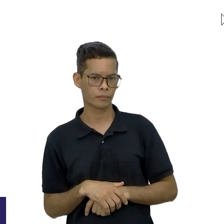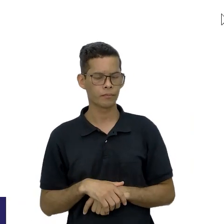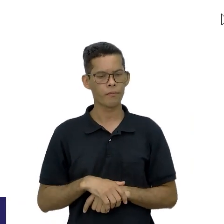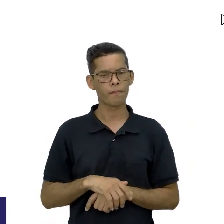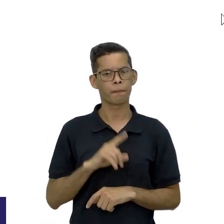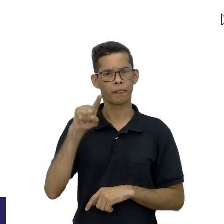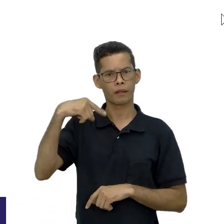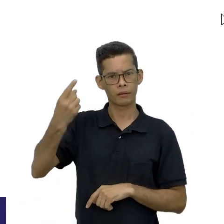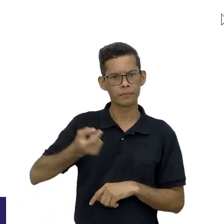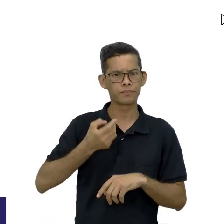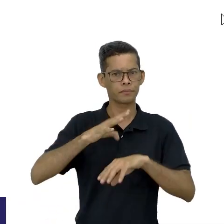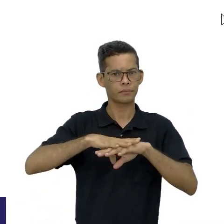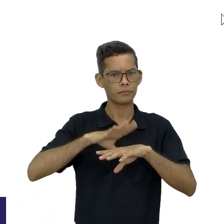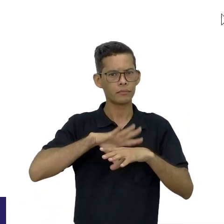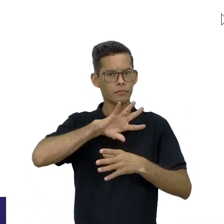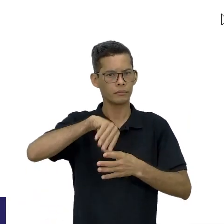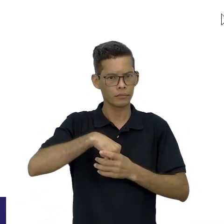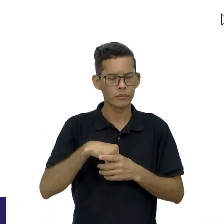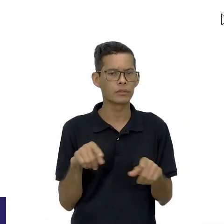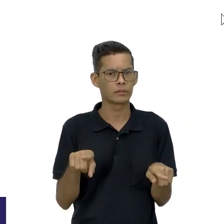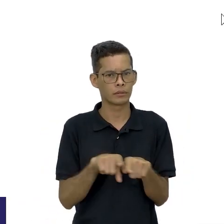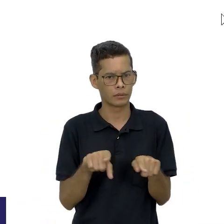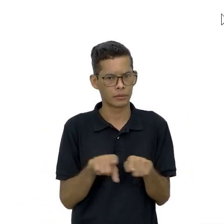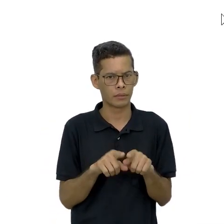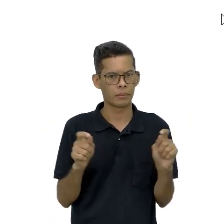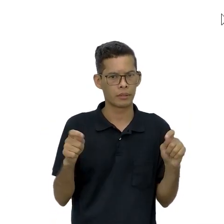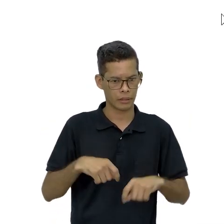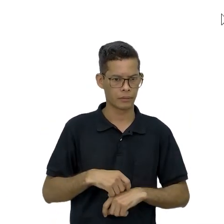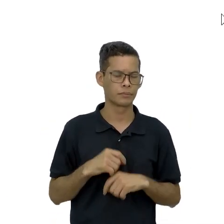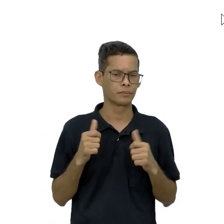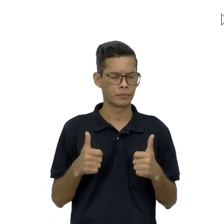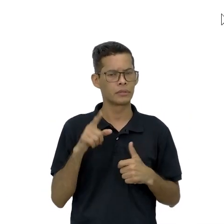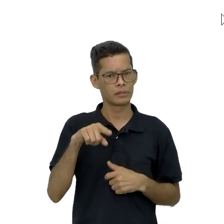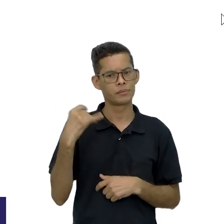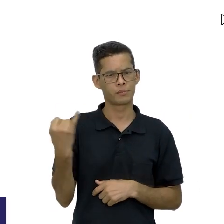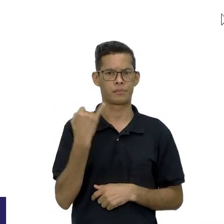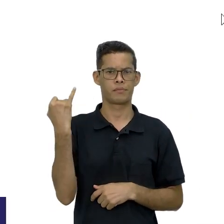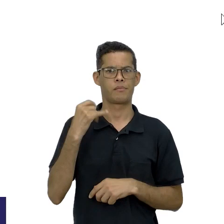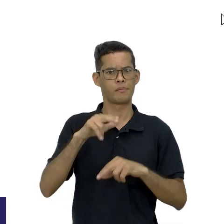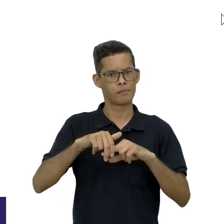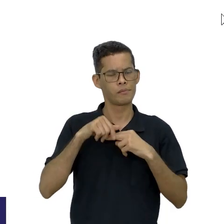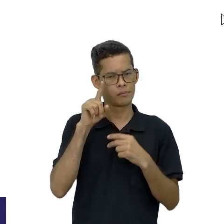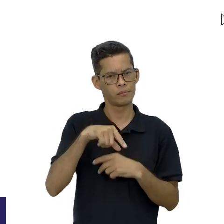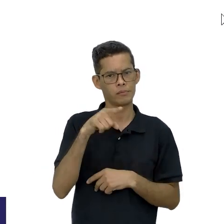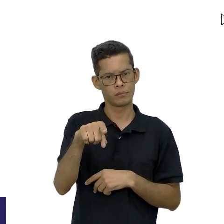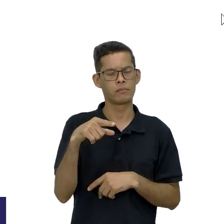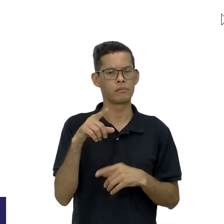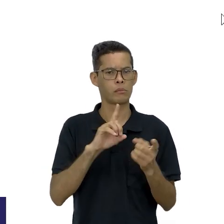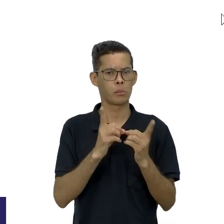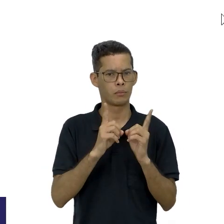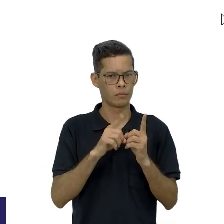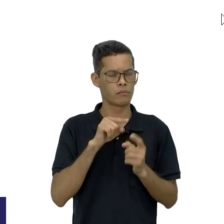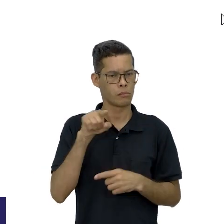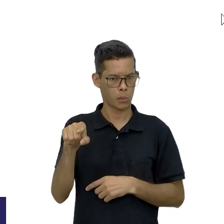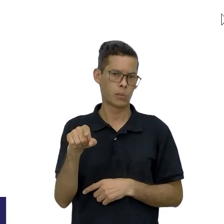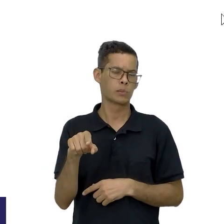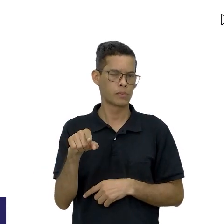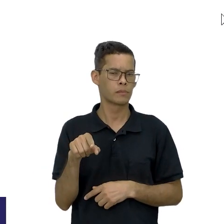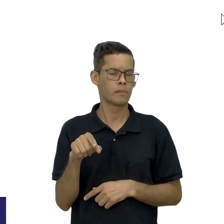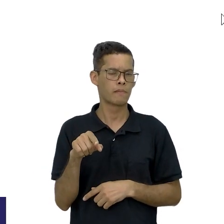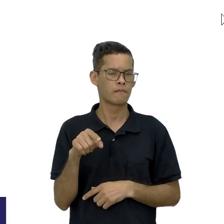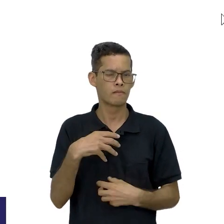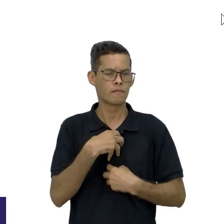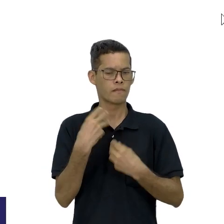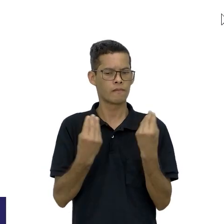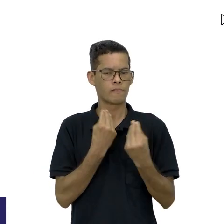mesmo sentido, né? Podemos aqui olhar os QR Codes, é importante porque é uma dinâmica também, dada a questão do que